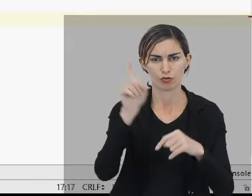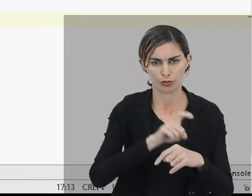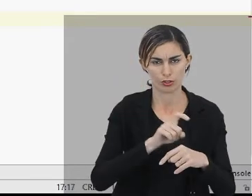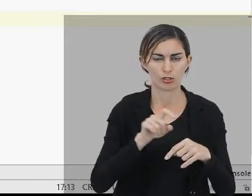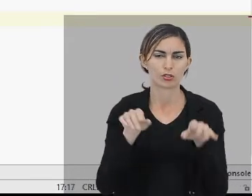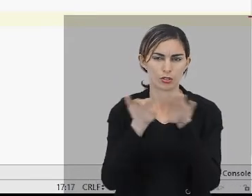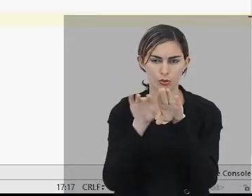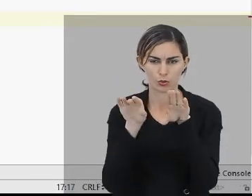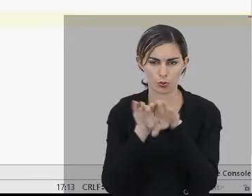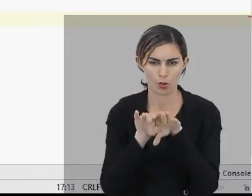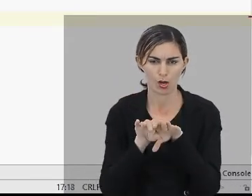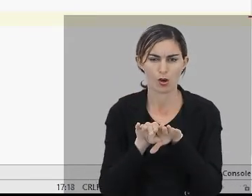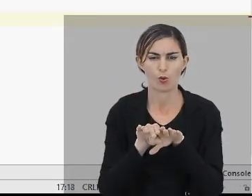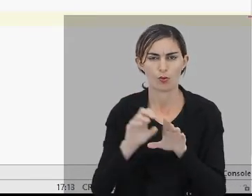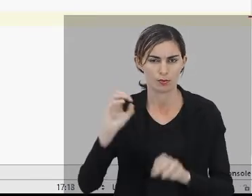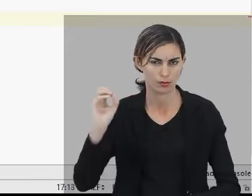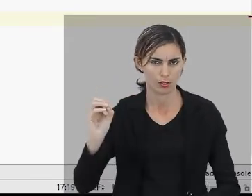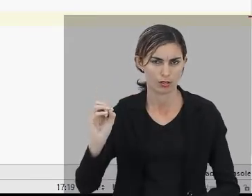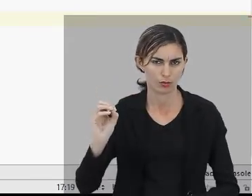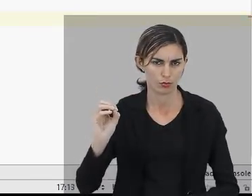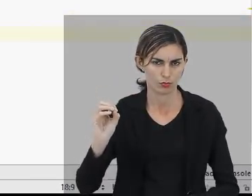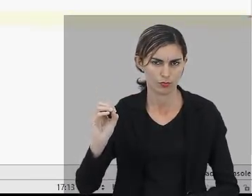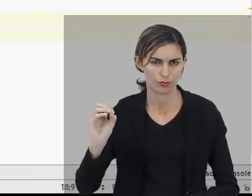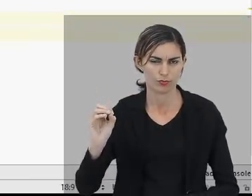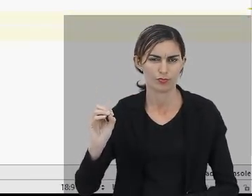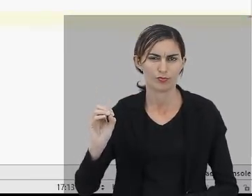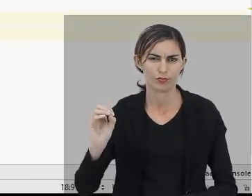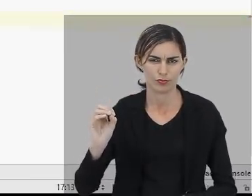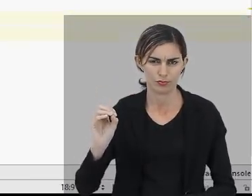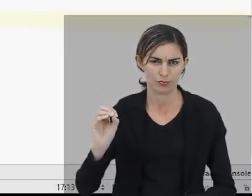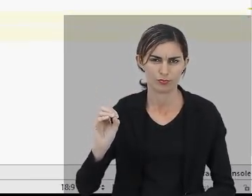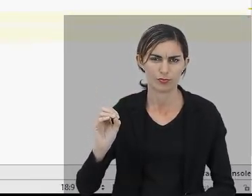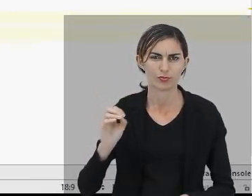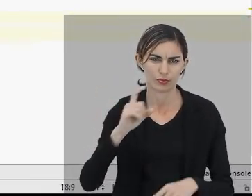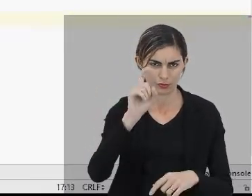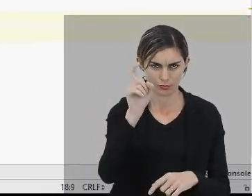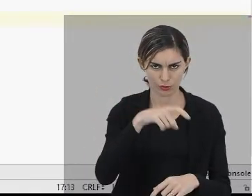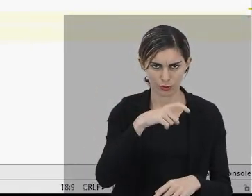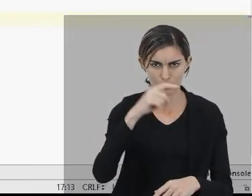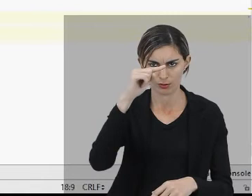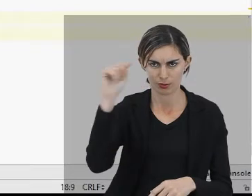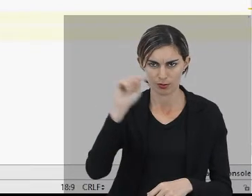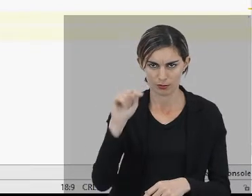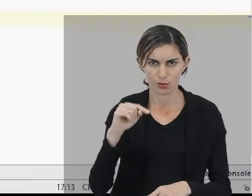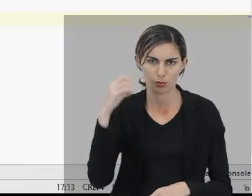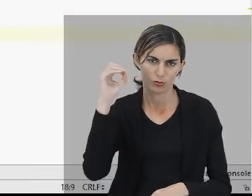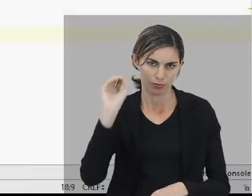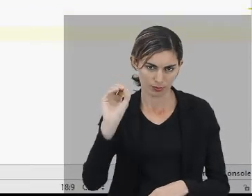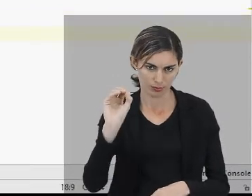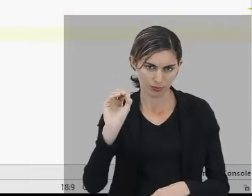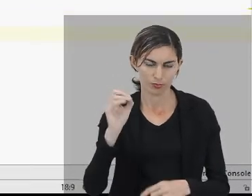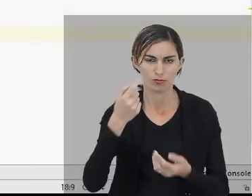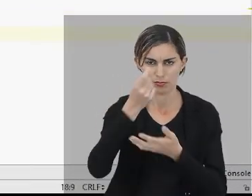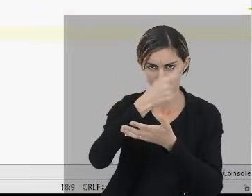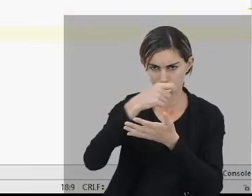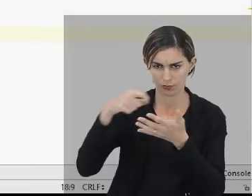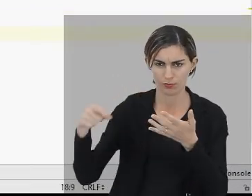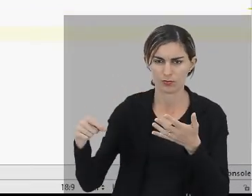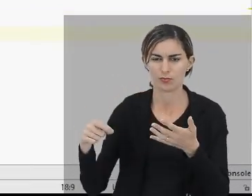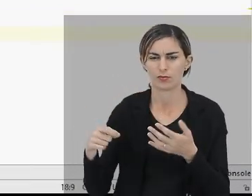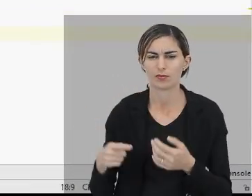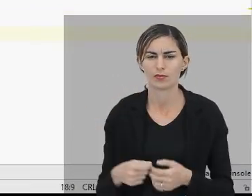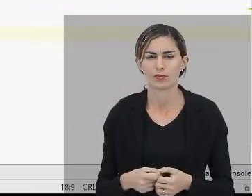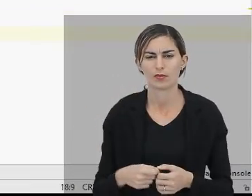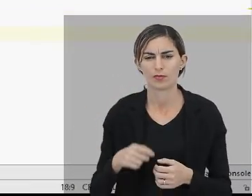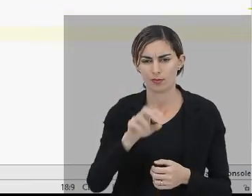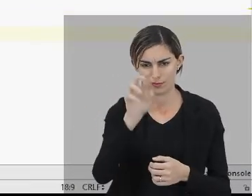igual a 0. E então, eu vou escrever o laço while. Mas lembrem-se